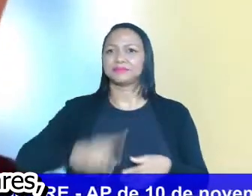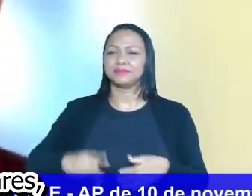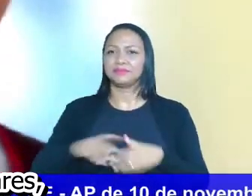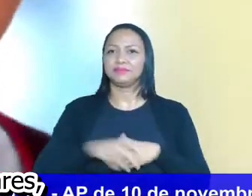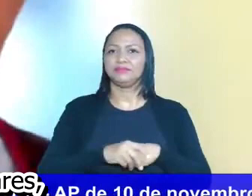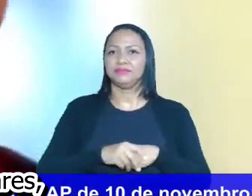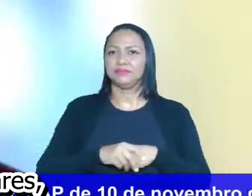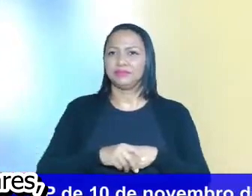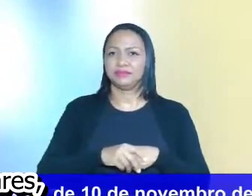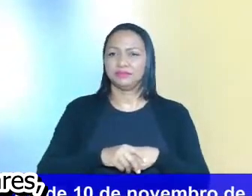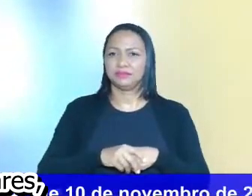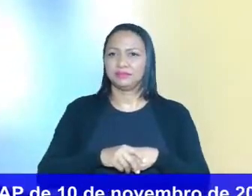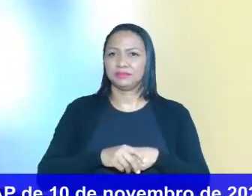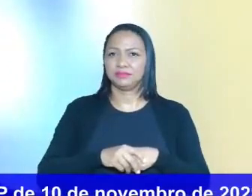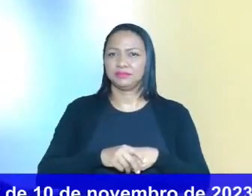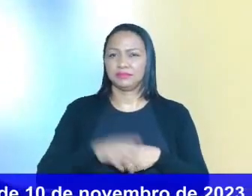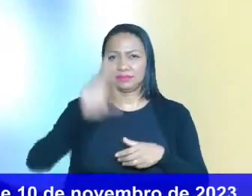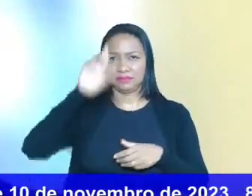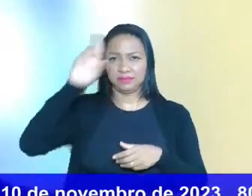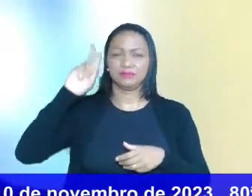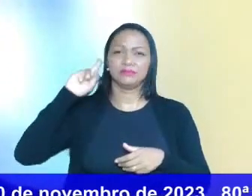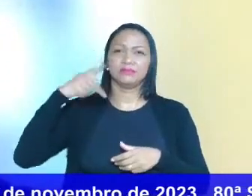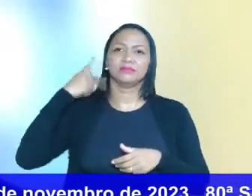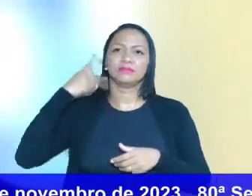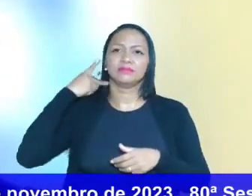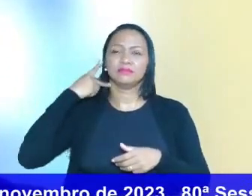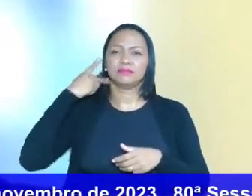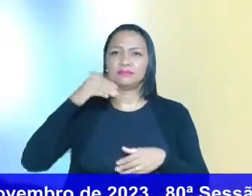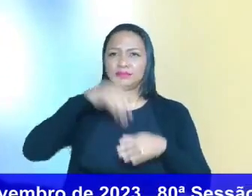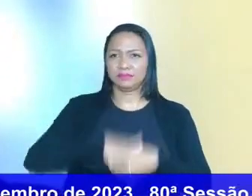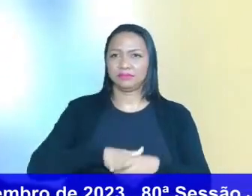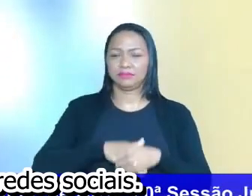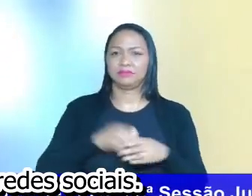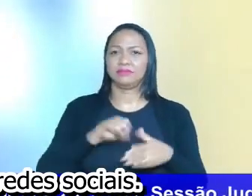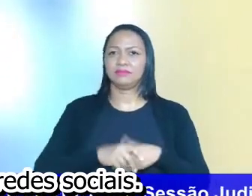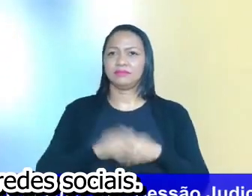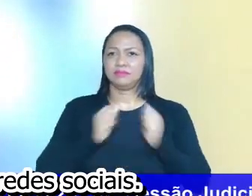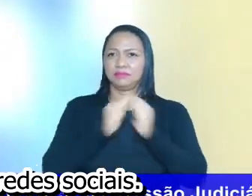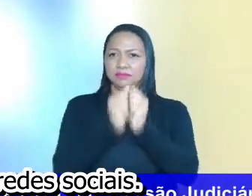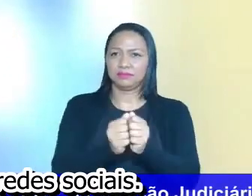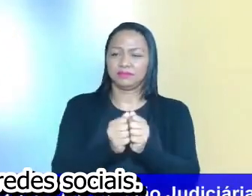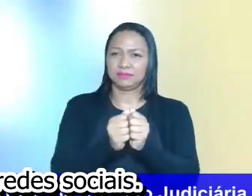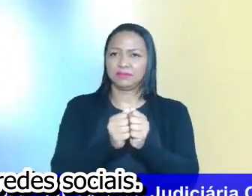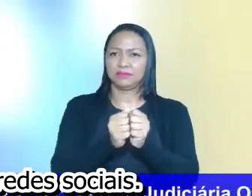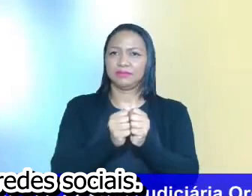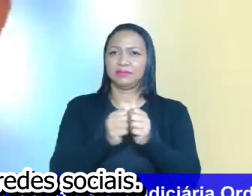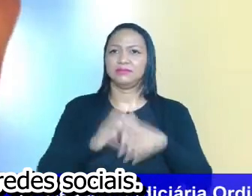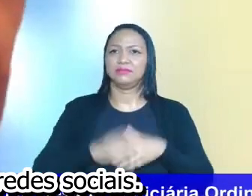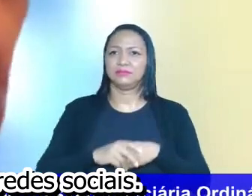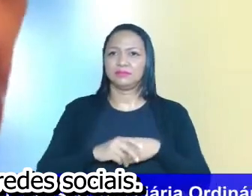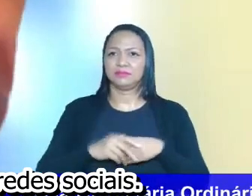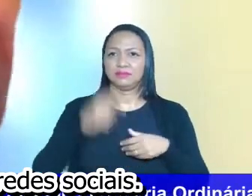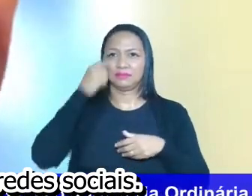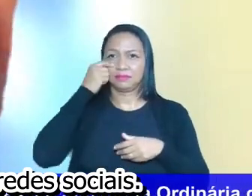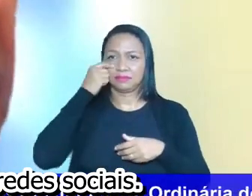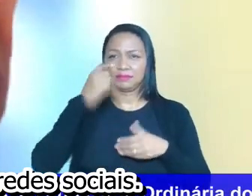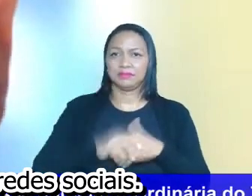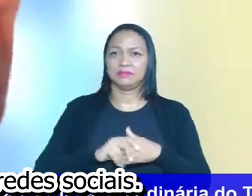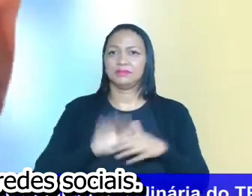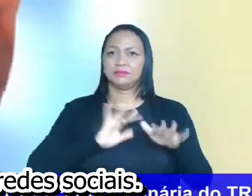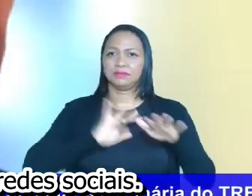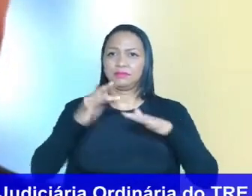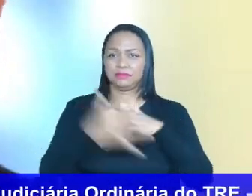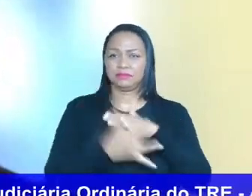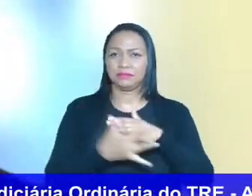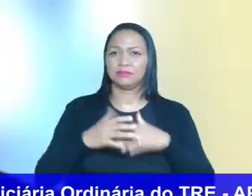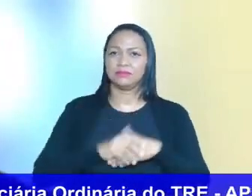Pares, senhor procurador regional eleitoral, aqueles que nos acompanham presencialmente pelas redes sociais.